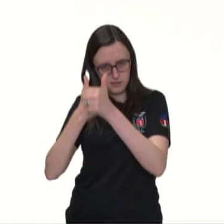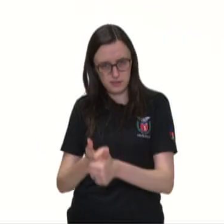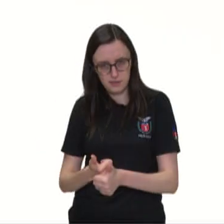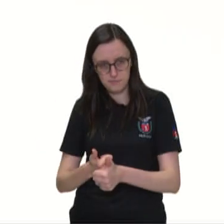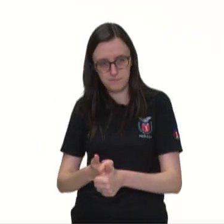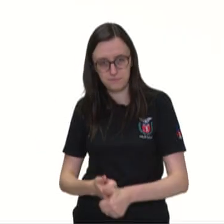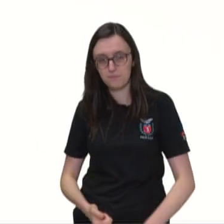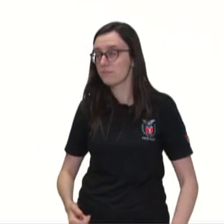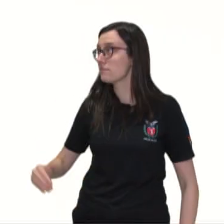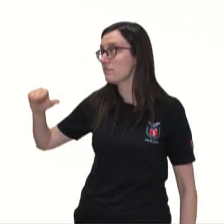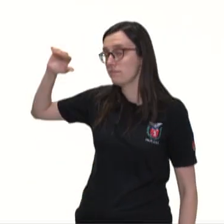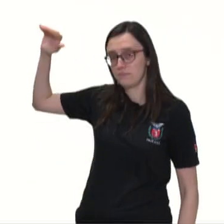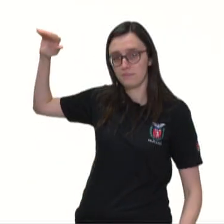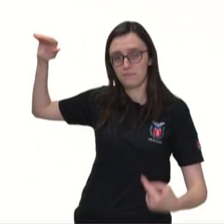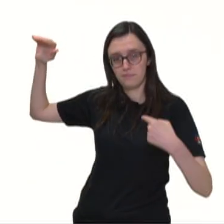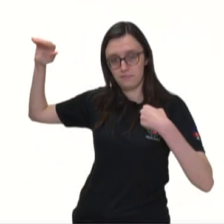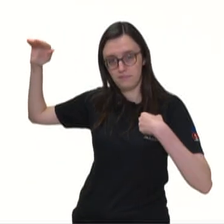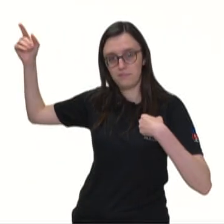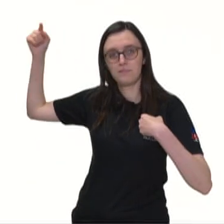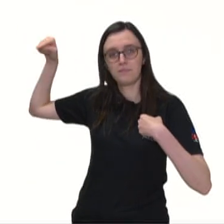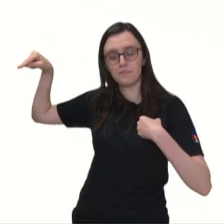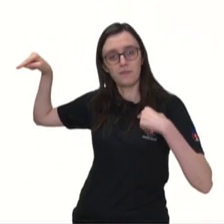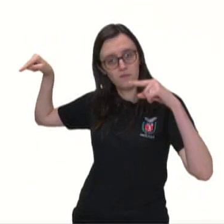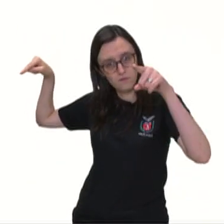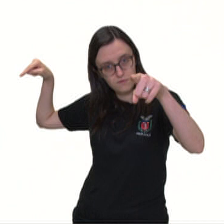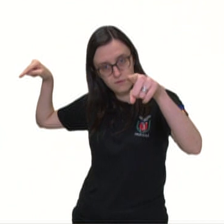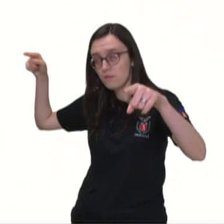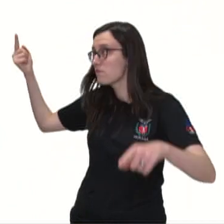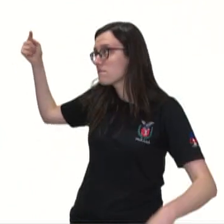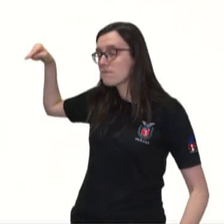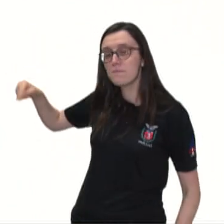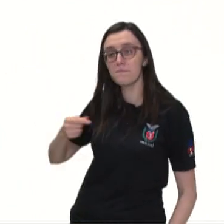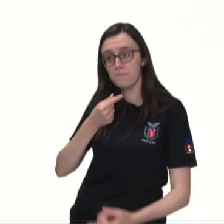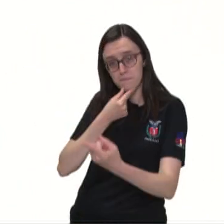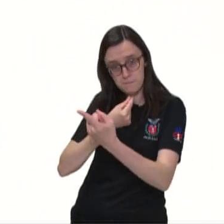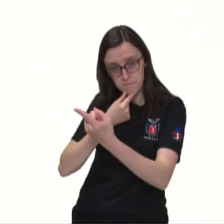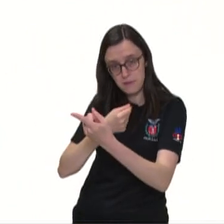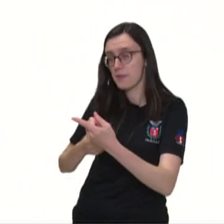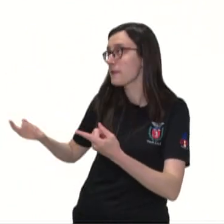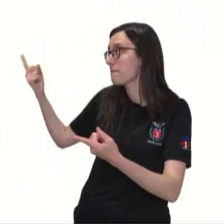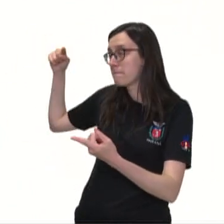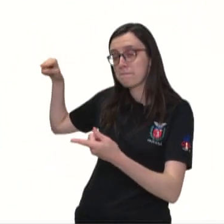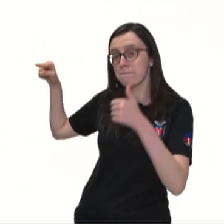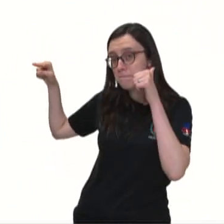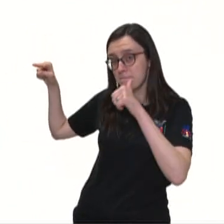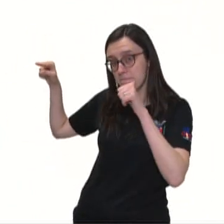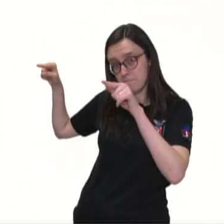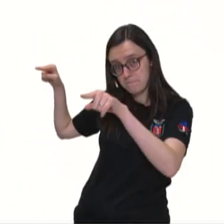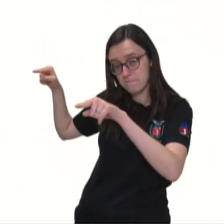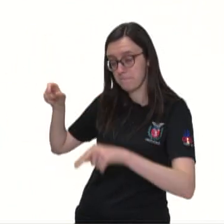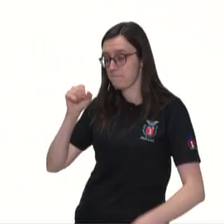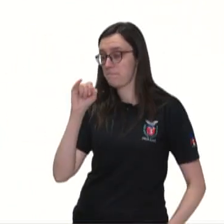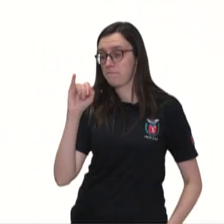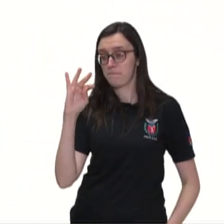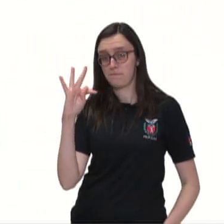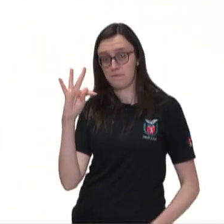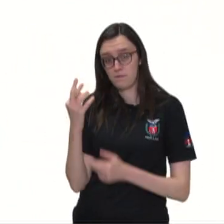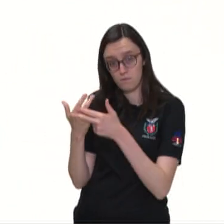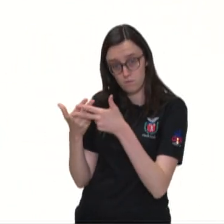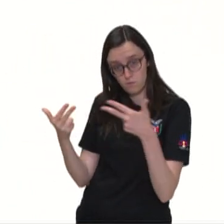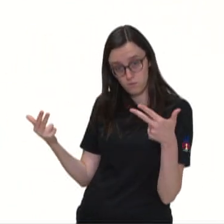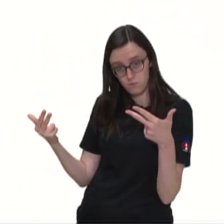I, you, he, she,